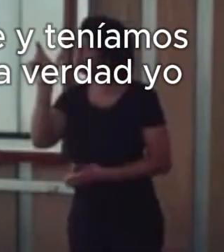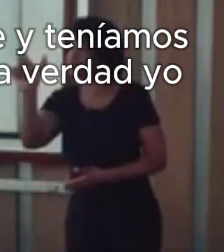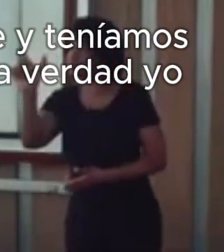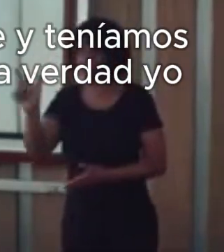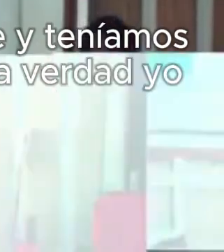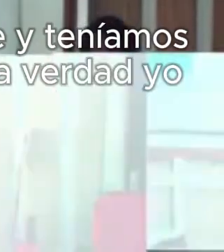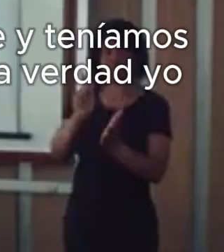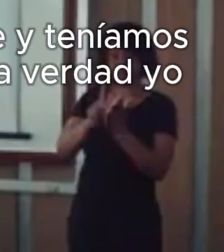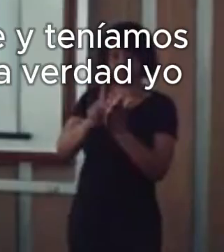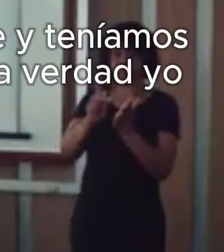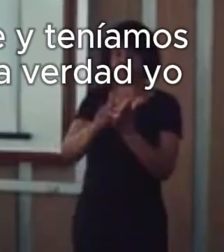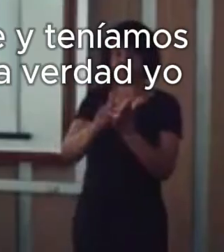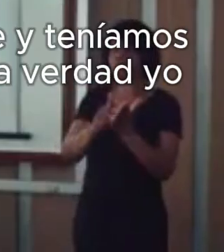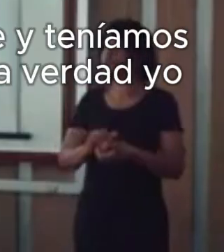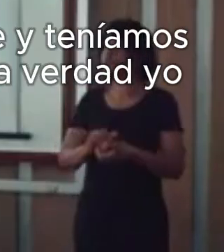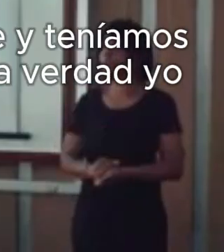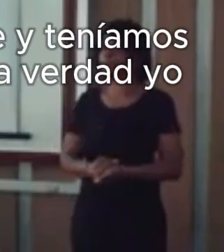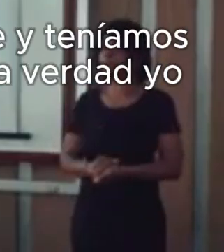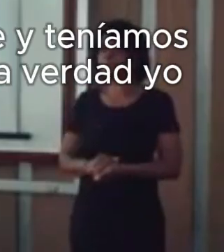verdade,